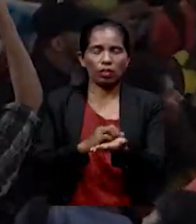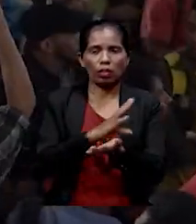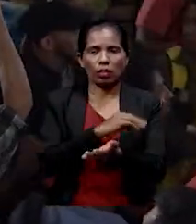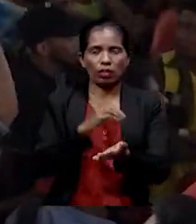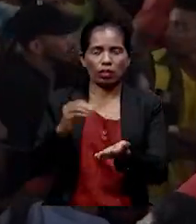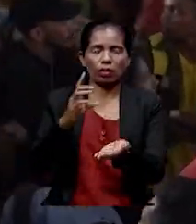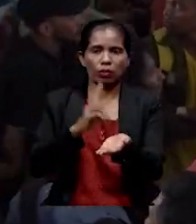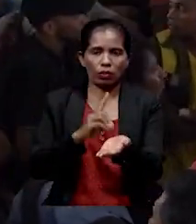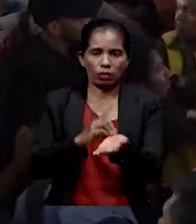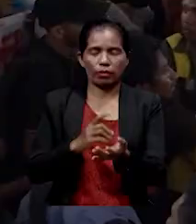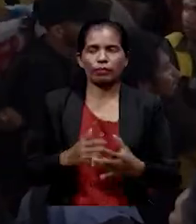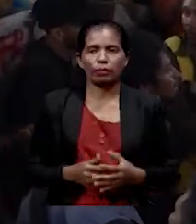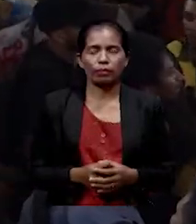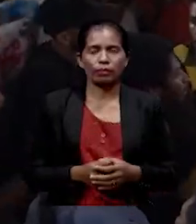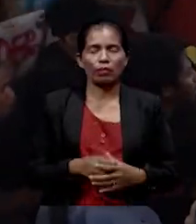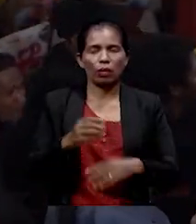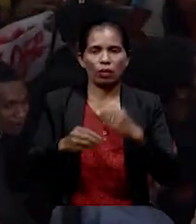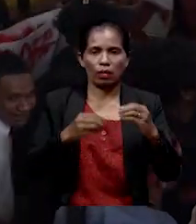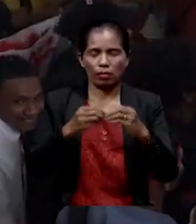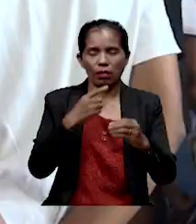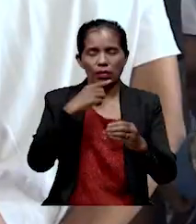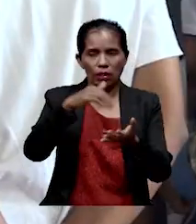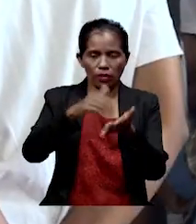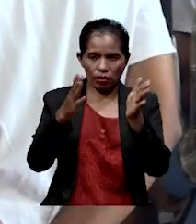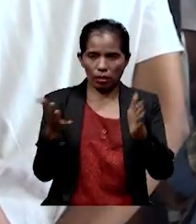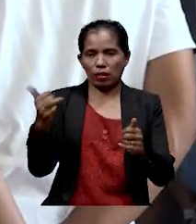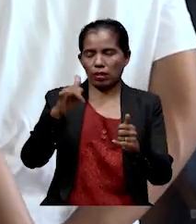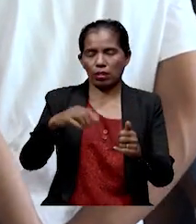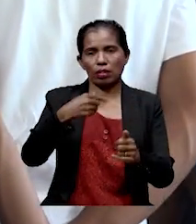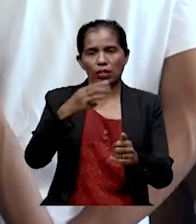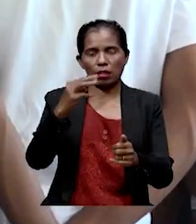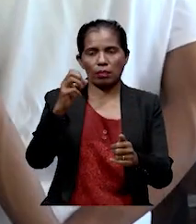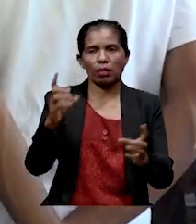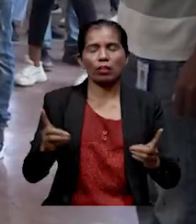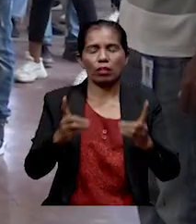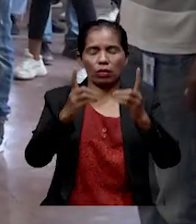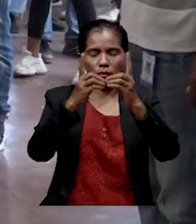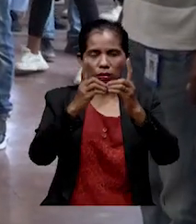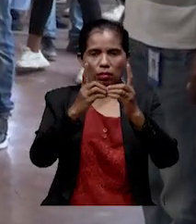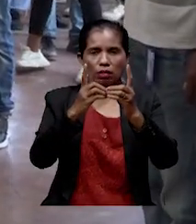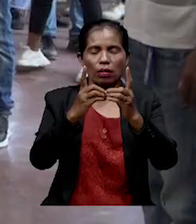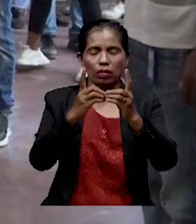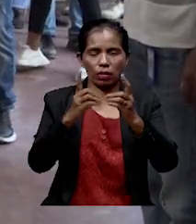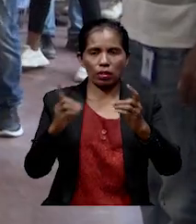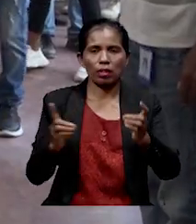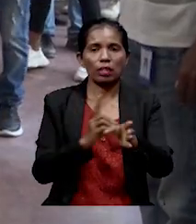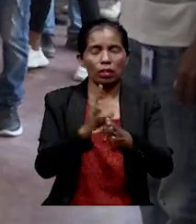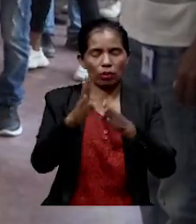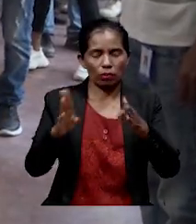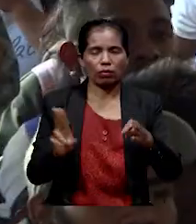de Medicina Geral. Relaciona a lamentação estudante Siranian, né? GMN tenta atua seu reitor Universidade Nacional Timor Leste atu